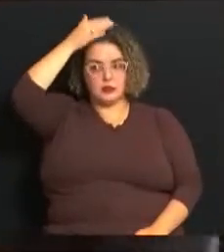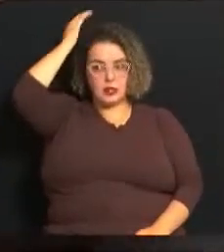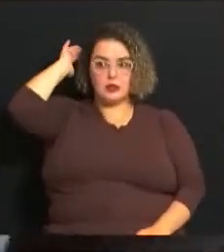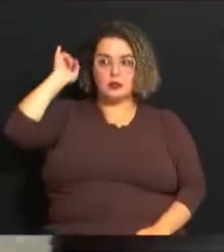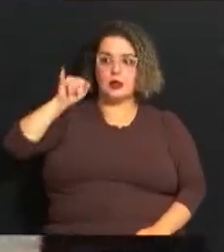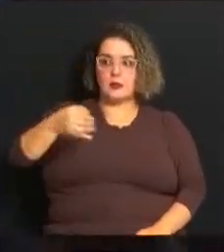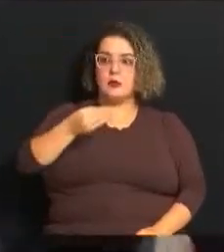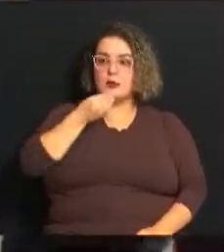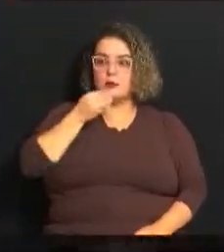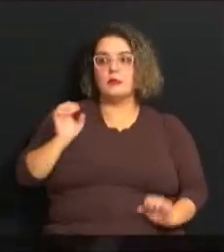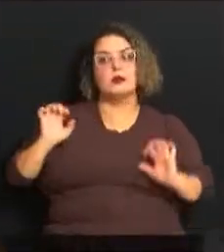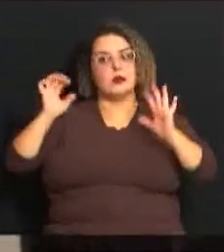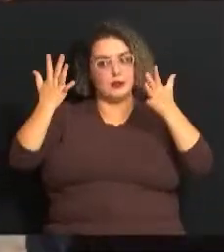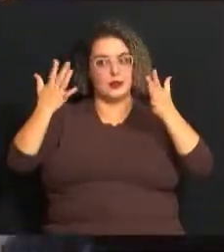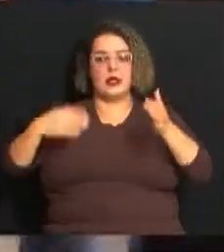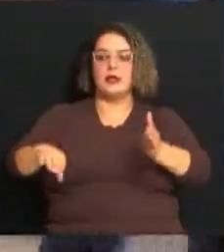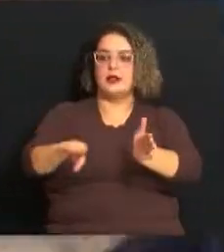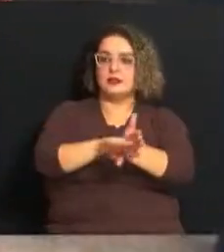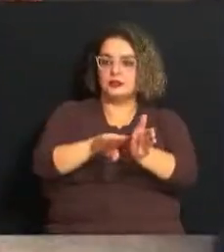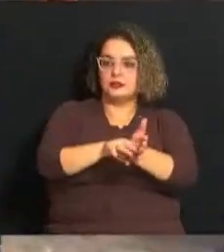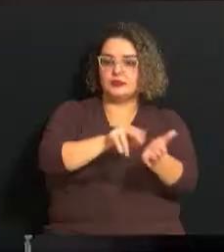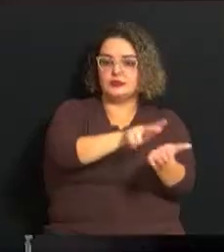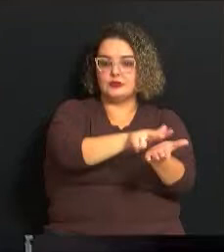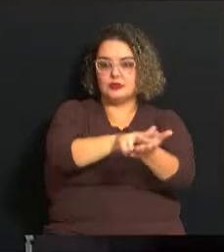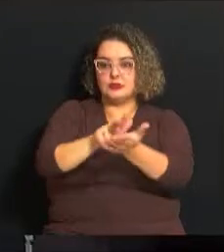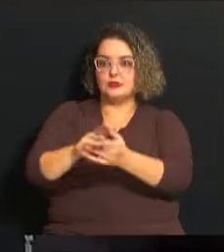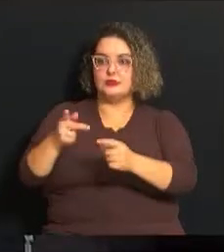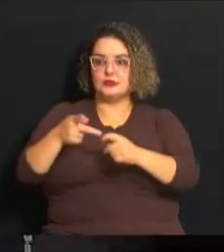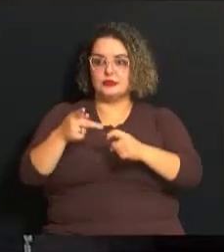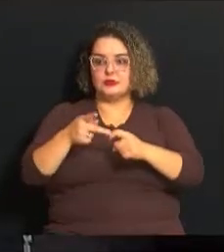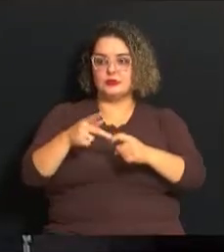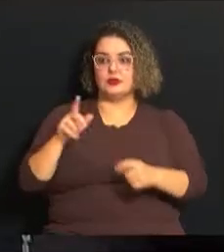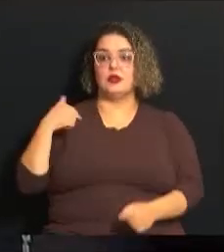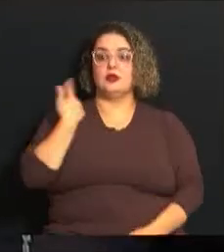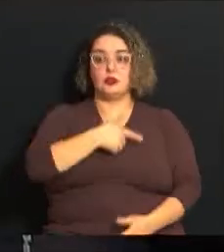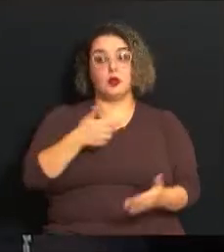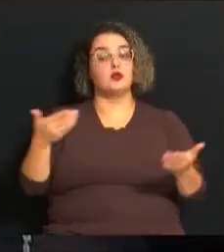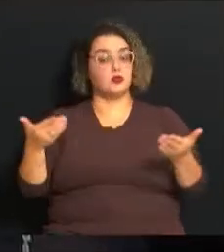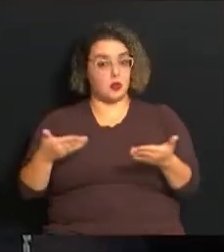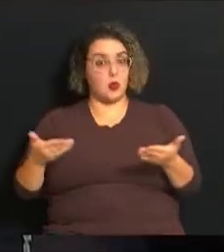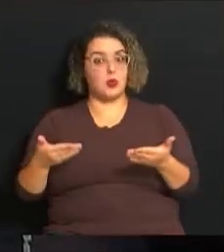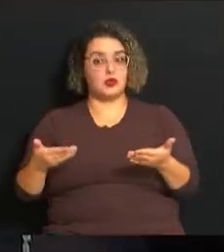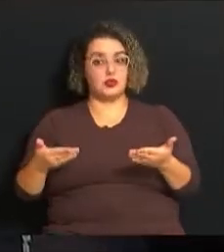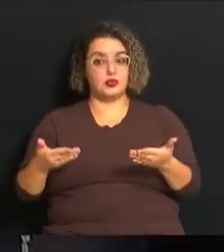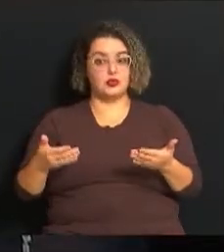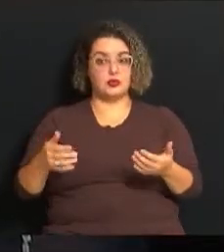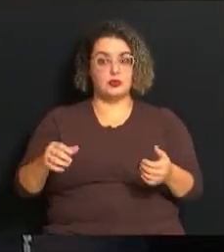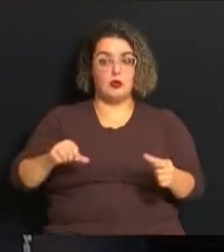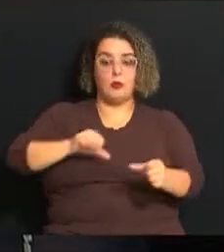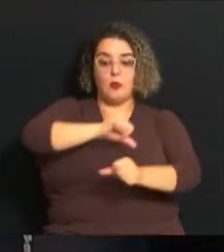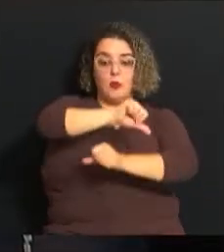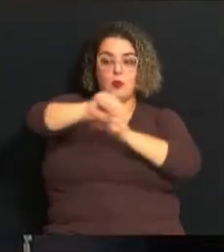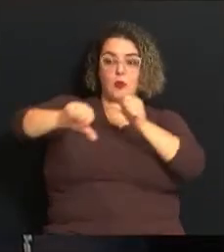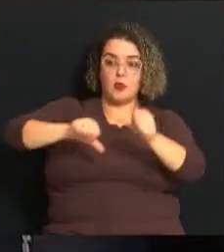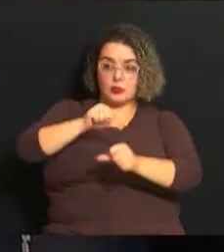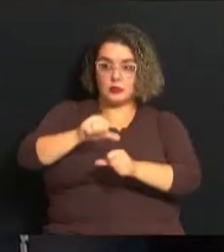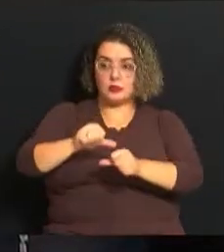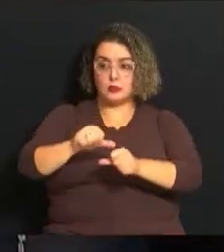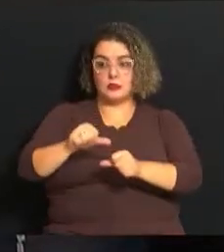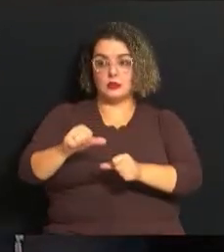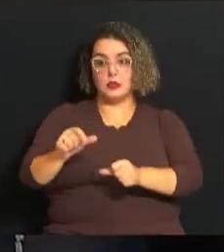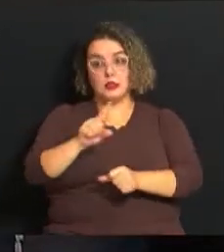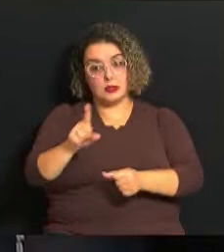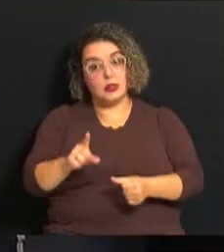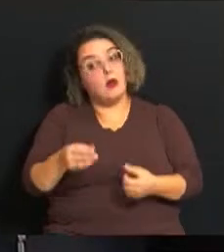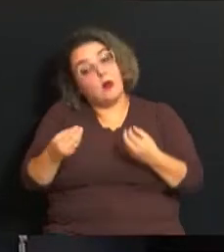para comemorar a chegada dos leitos de pediatria. Nós hoje estamos virando uma página, não ainda totalmente como a gente gostaria,